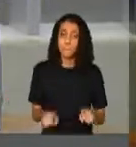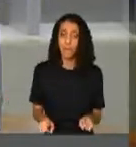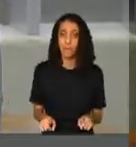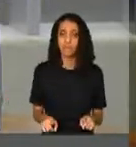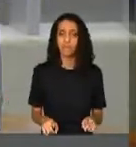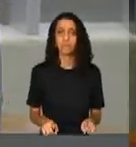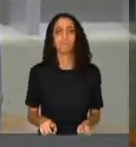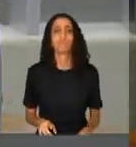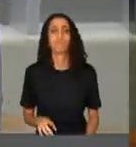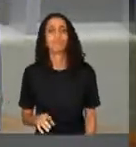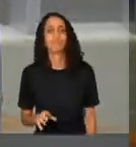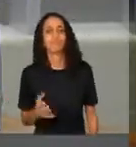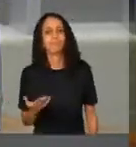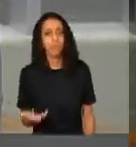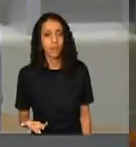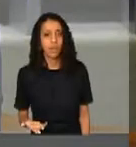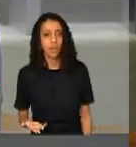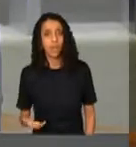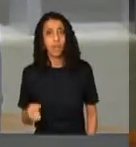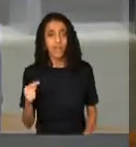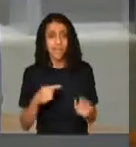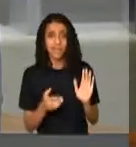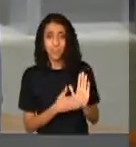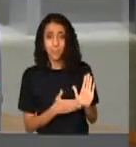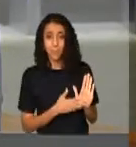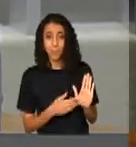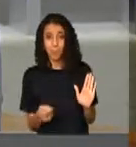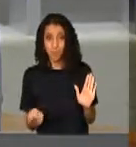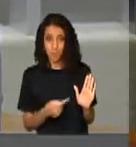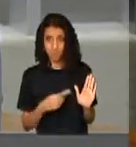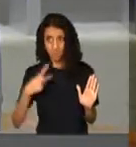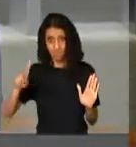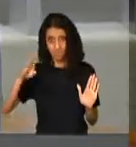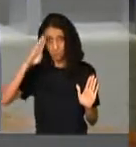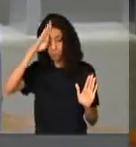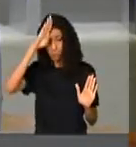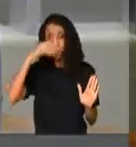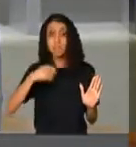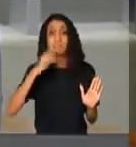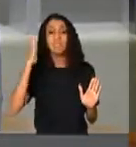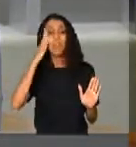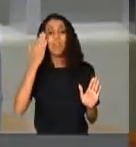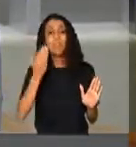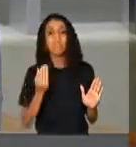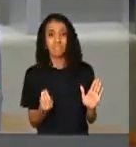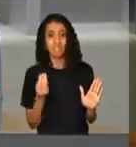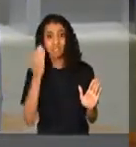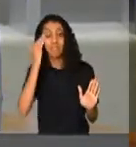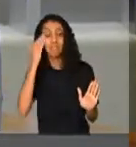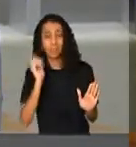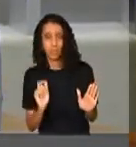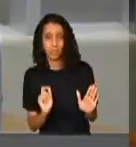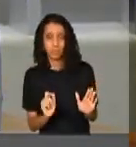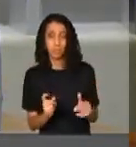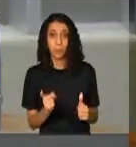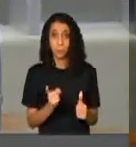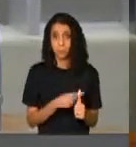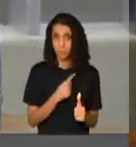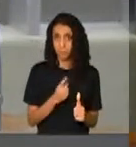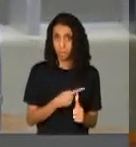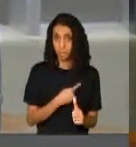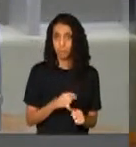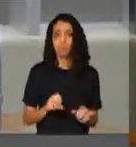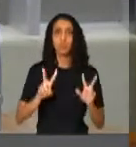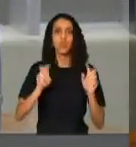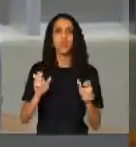é qual é a conformação da proposta feita pelo governo Bolsonaro sob dois pressupostos. Primeiro, do combate